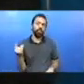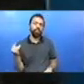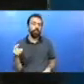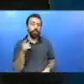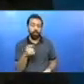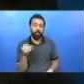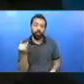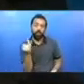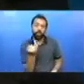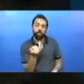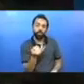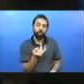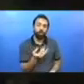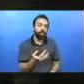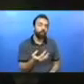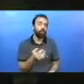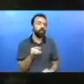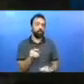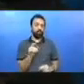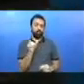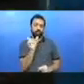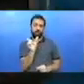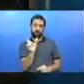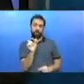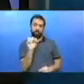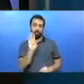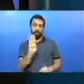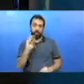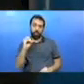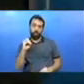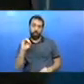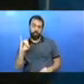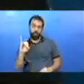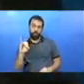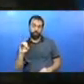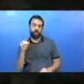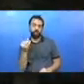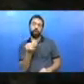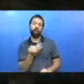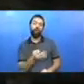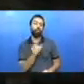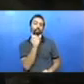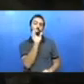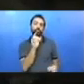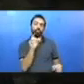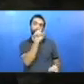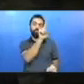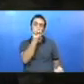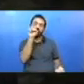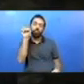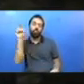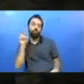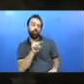palavra boi aparece no cartaz. Depois disso, vocês vão contornar e registrar a quantidade. Então, vocês vão olhar, vão